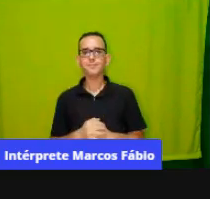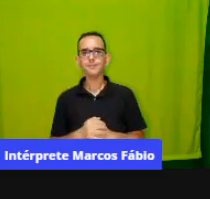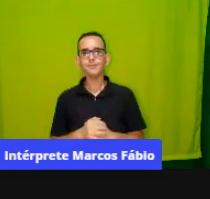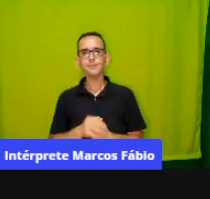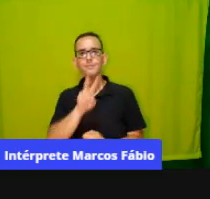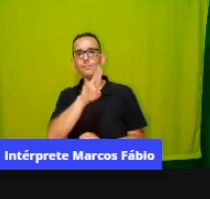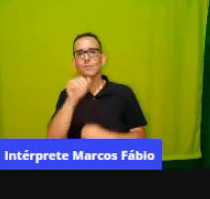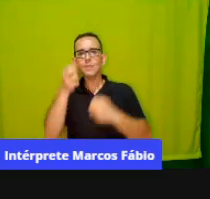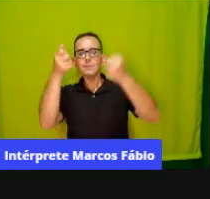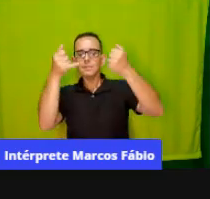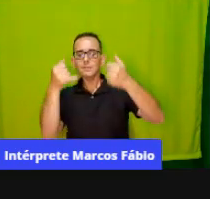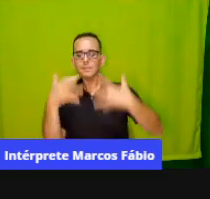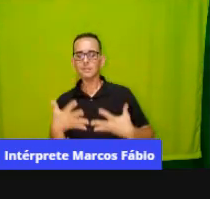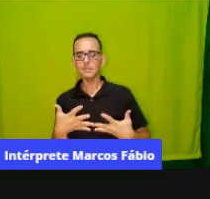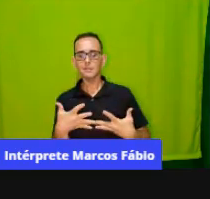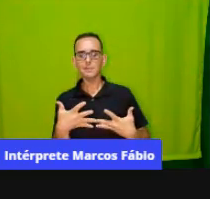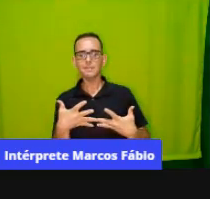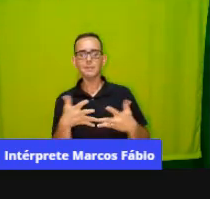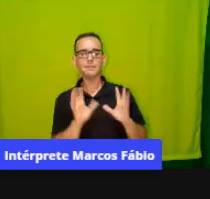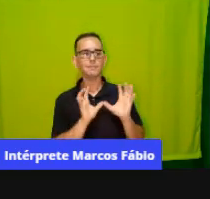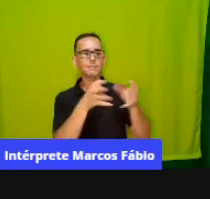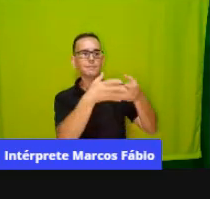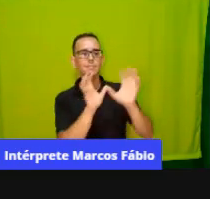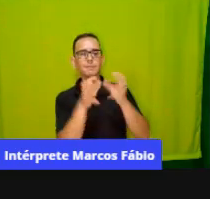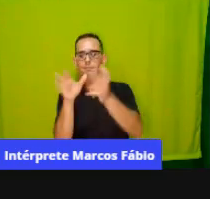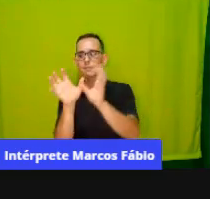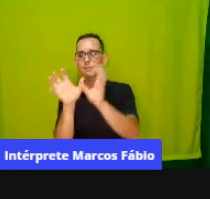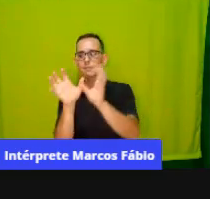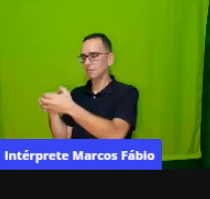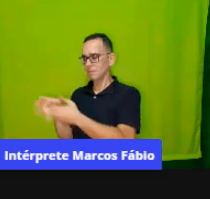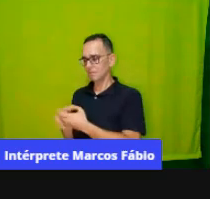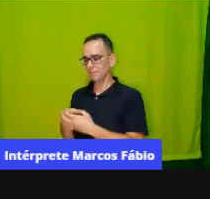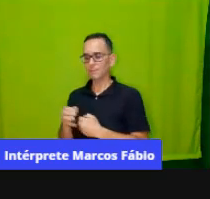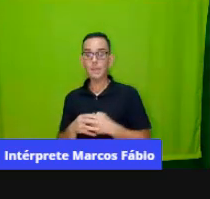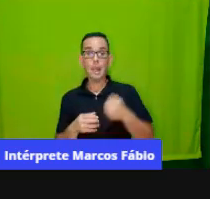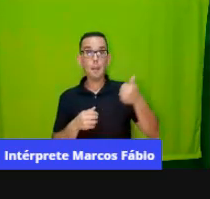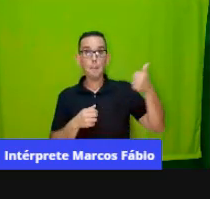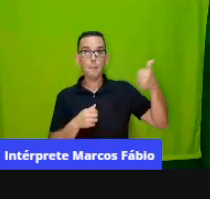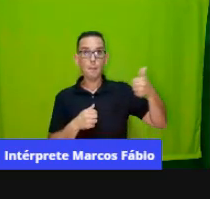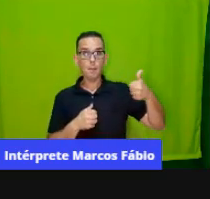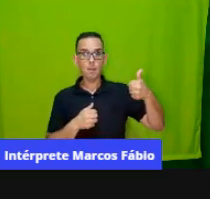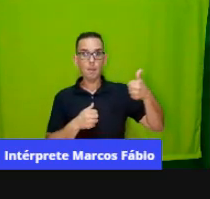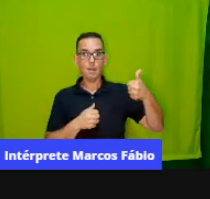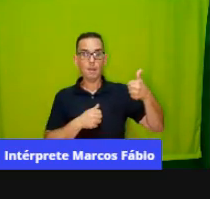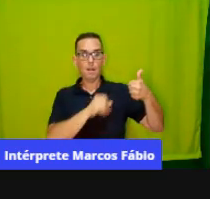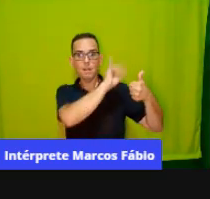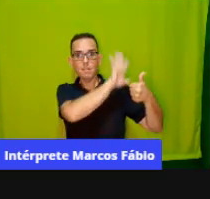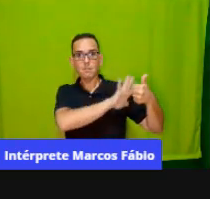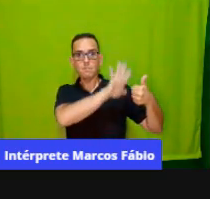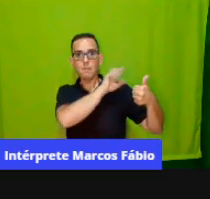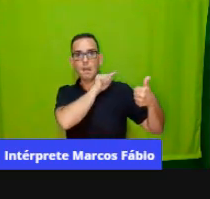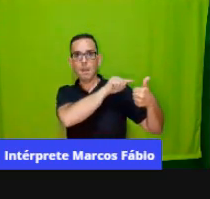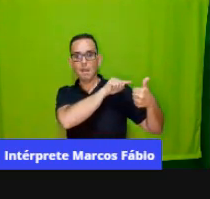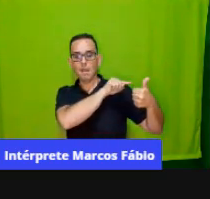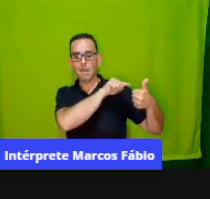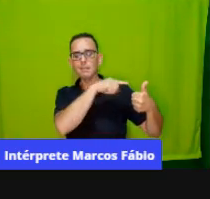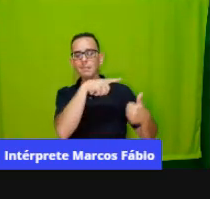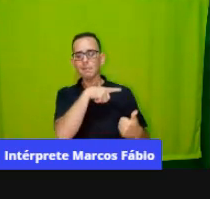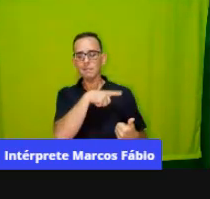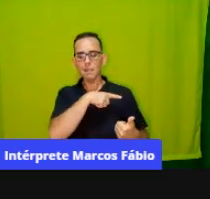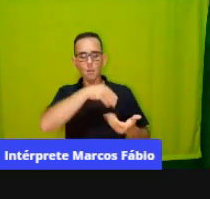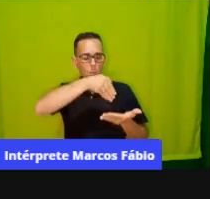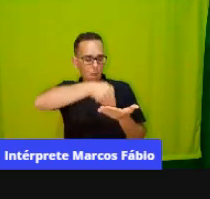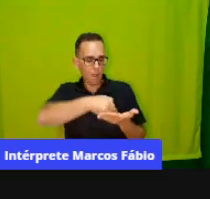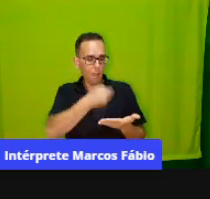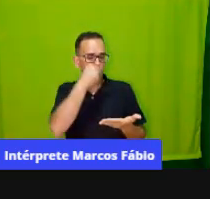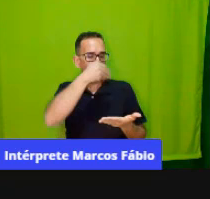exemplos dessas categorias. Sim. Então, nessa primeira imagem, que a Silmara está dizendo, ó, tem uma colher.